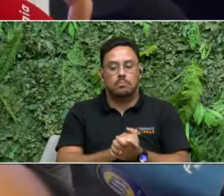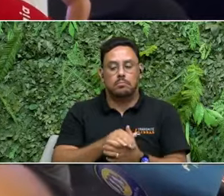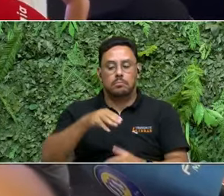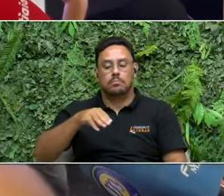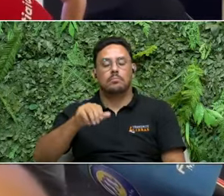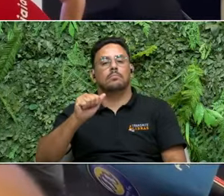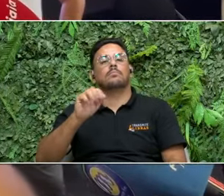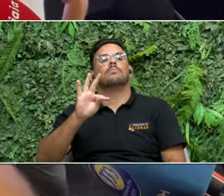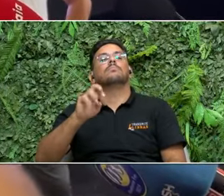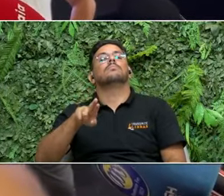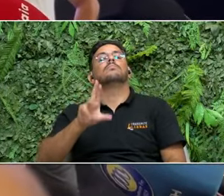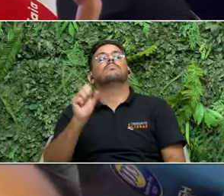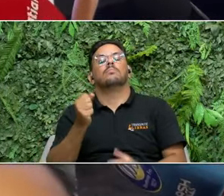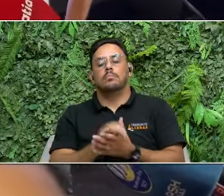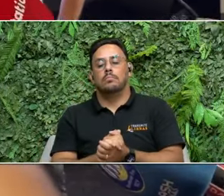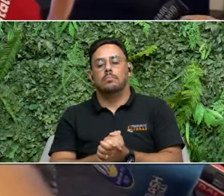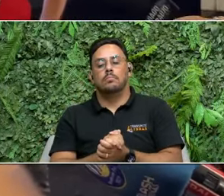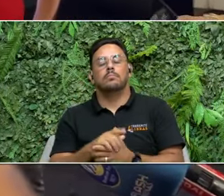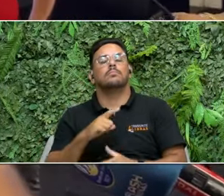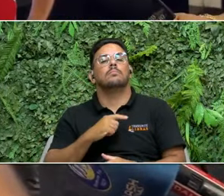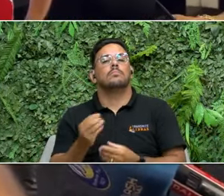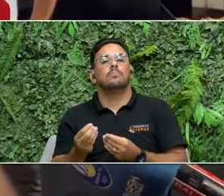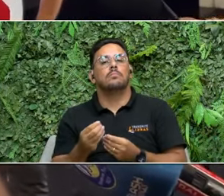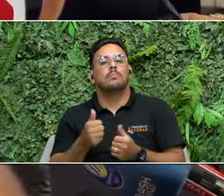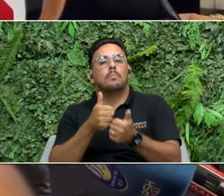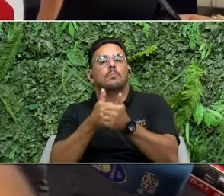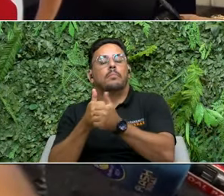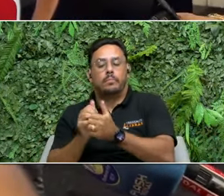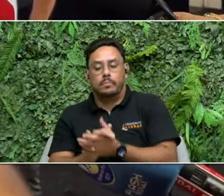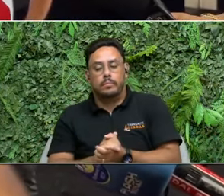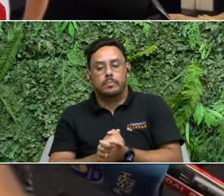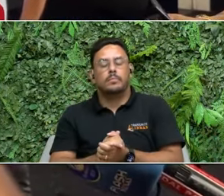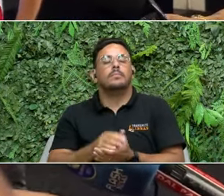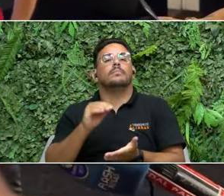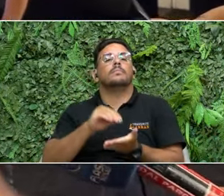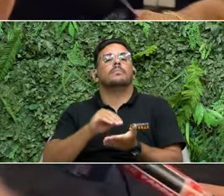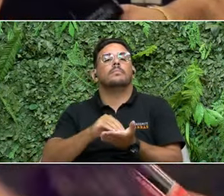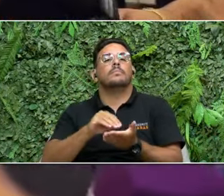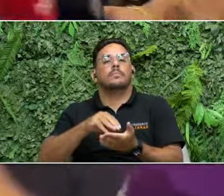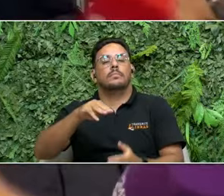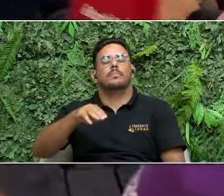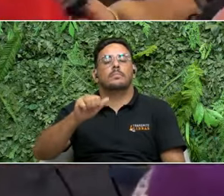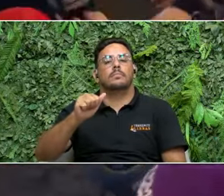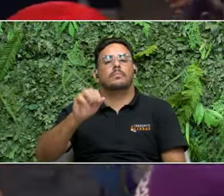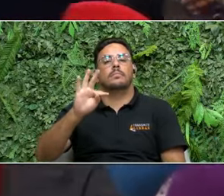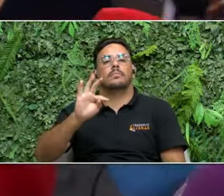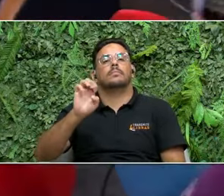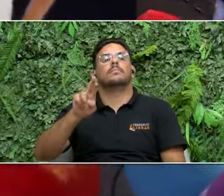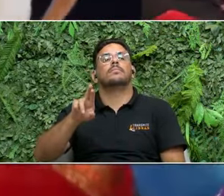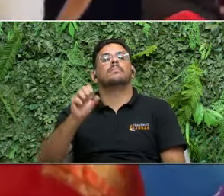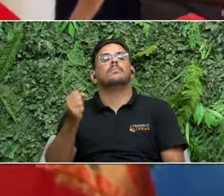né é o Mateus Mateus Pereira tá por aqui só tá faltando Mateus o